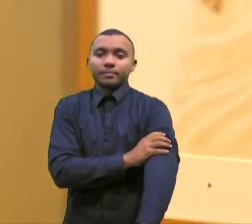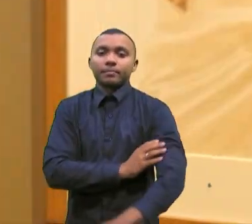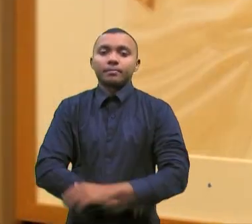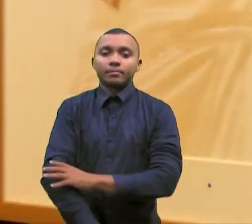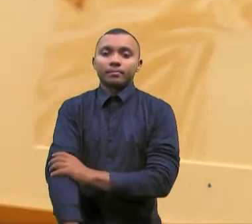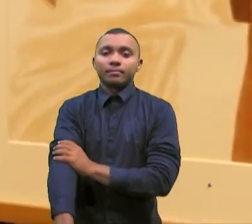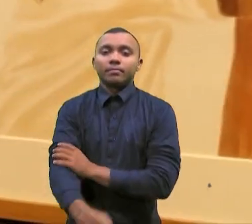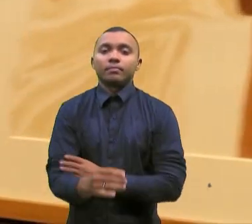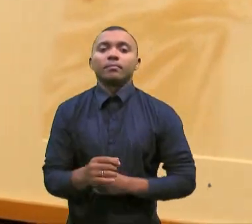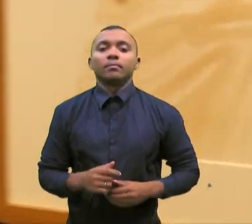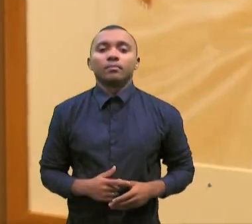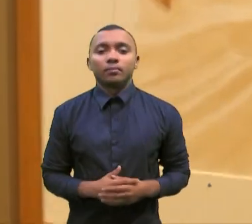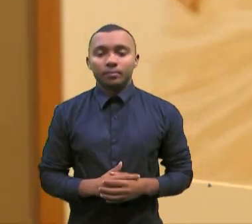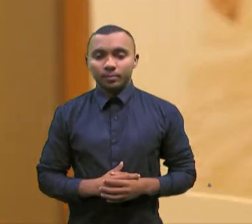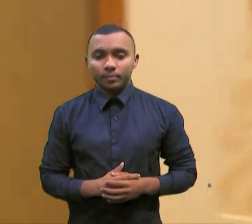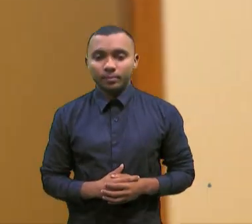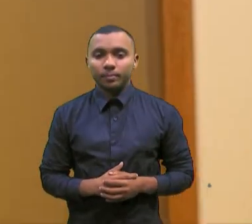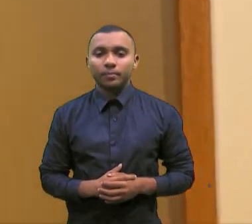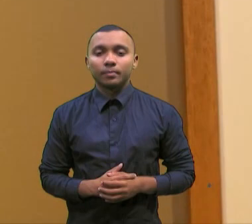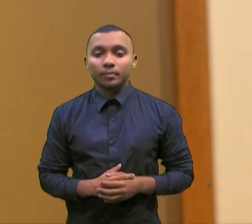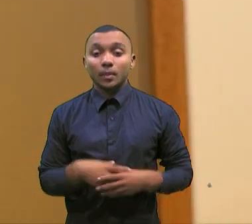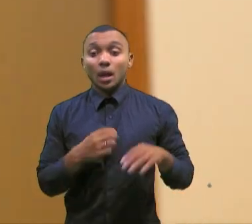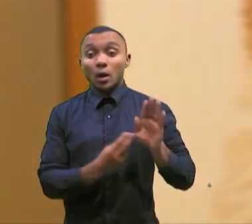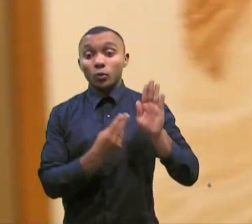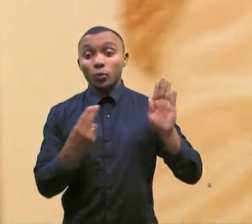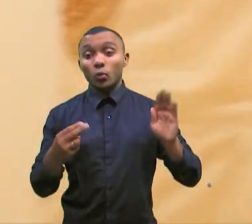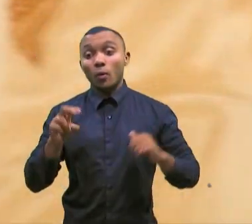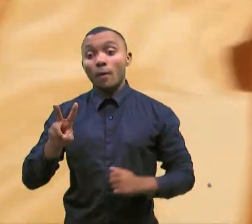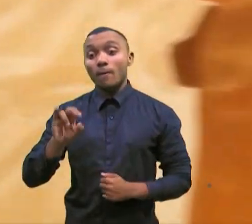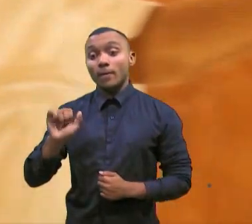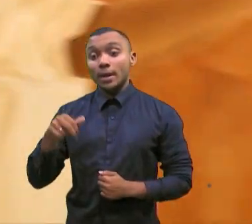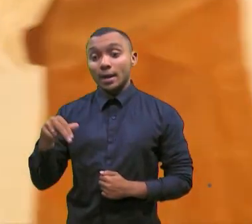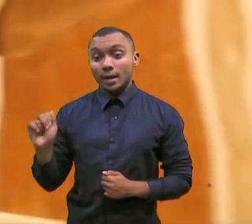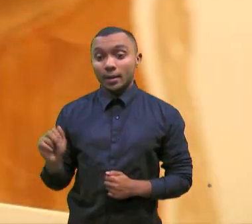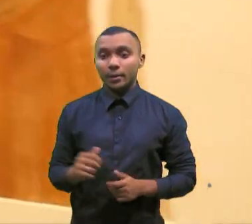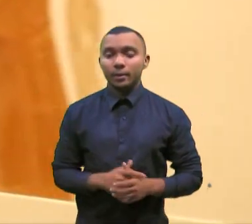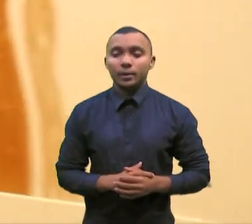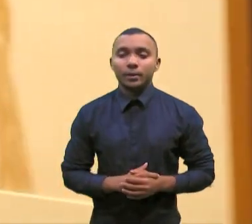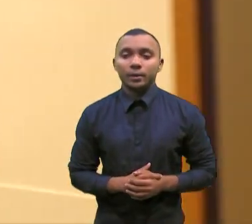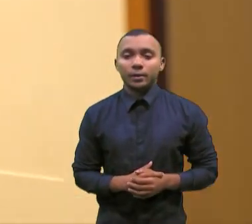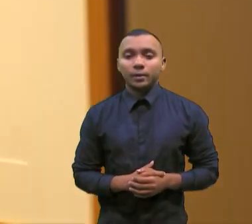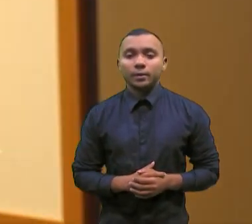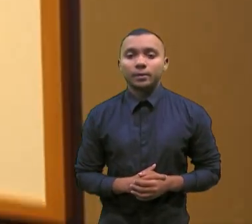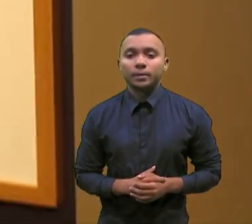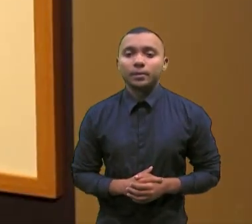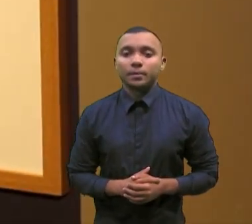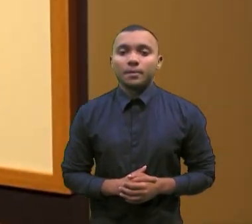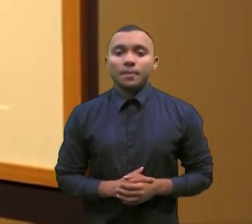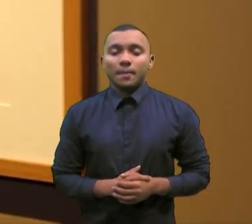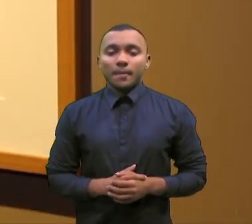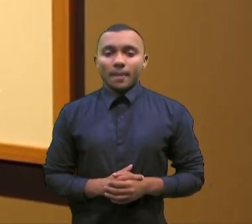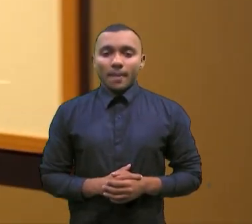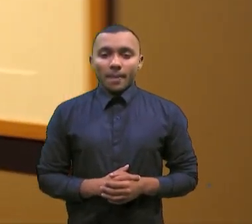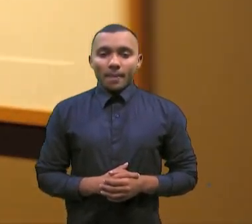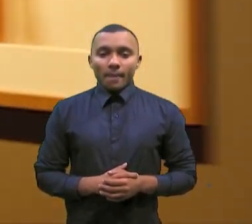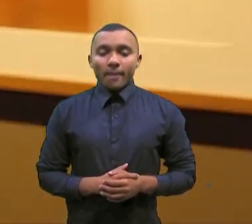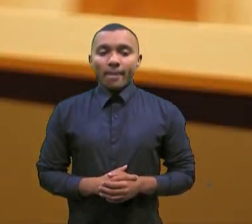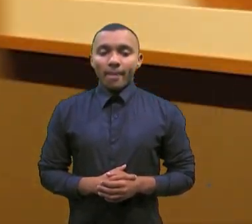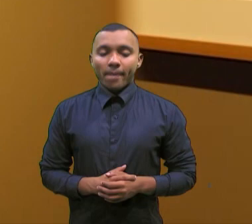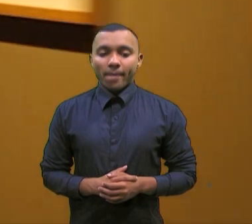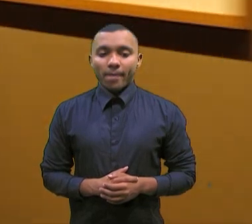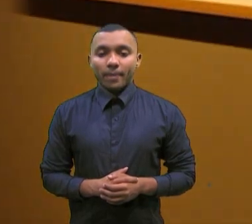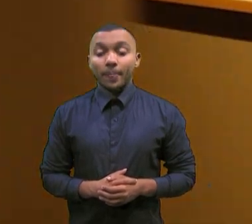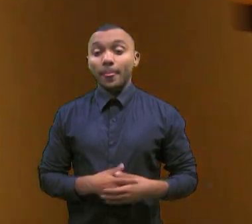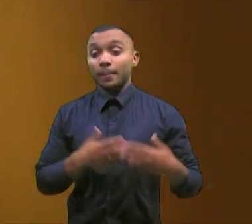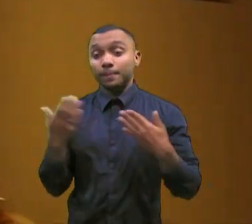Cariri. né? Eliana Morim? Liana Morim, ela mesma, ela tem uma Temos aqui, mas pesquisa. aqui, deixa eu mostrar aqui, professora. Essa obra aqui da